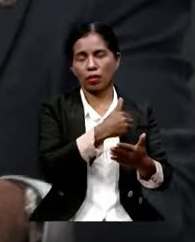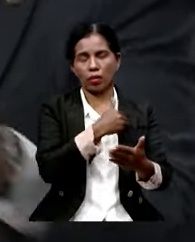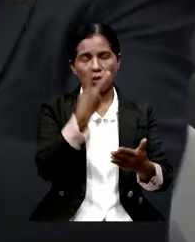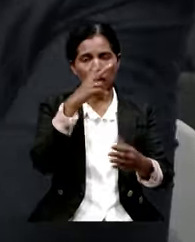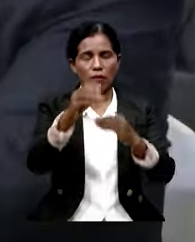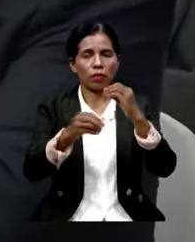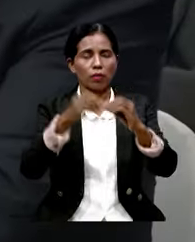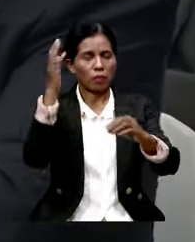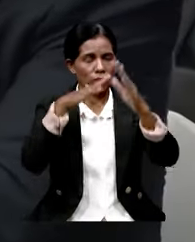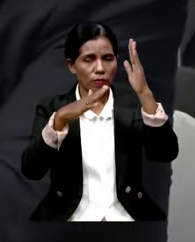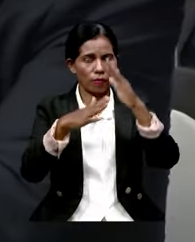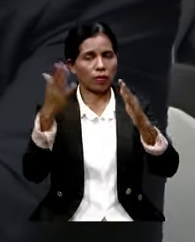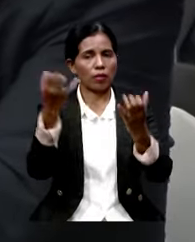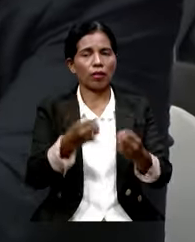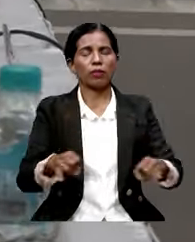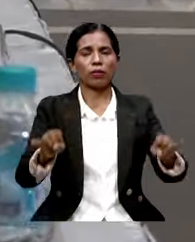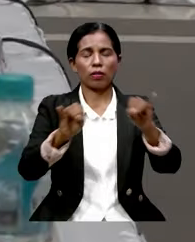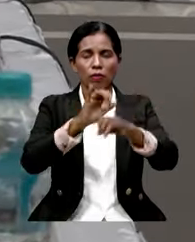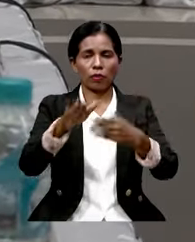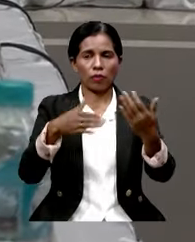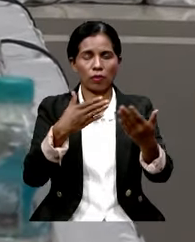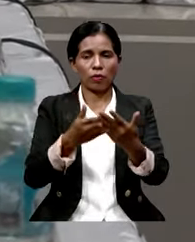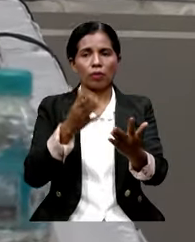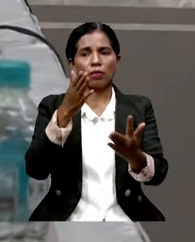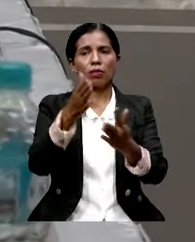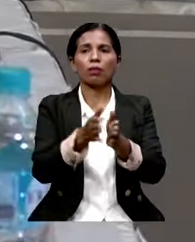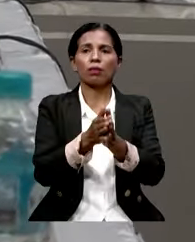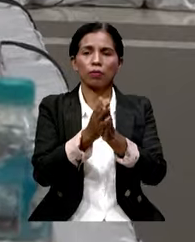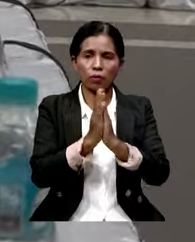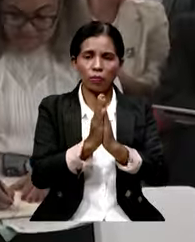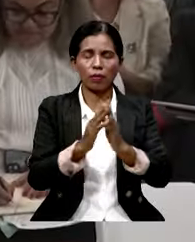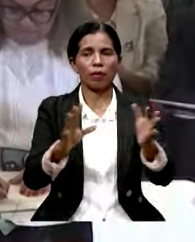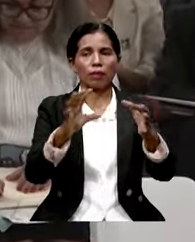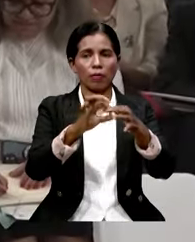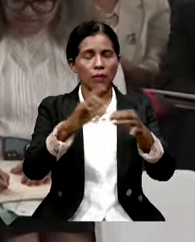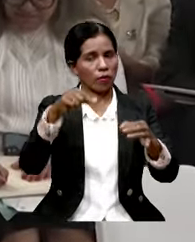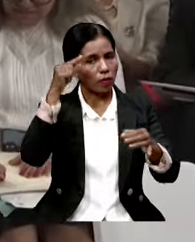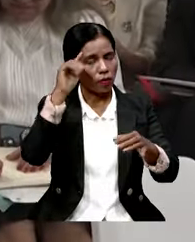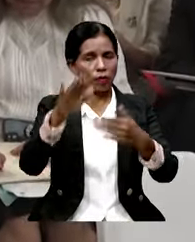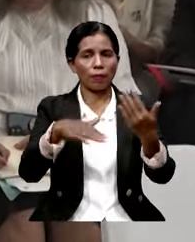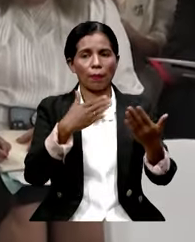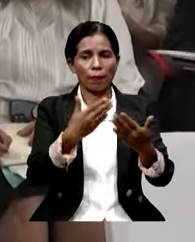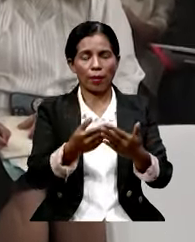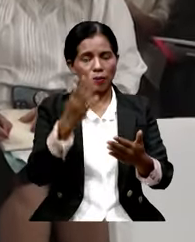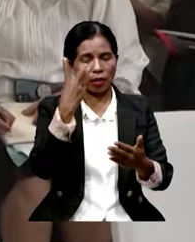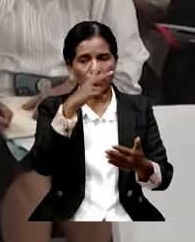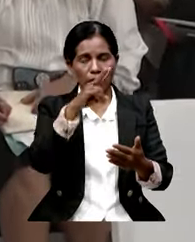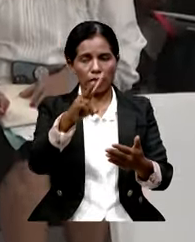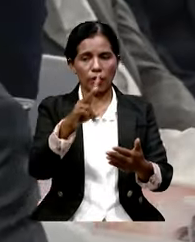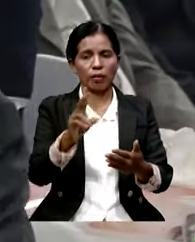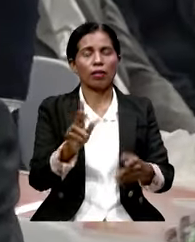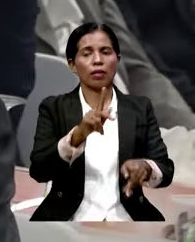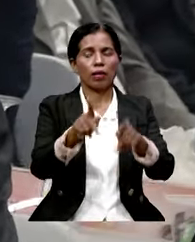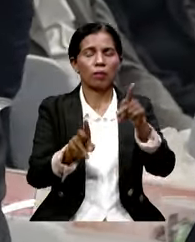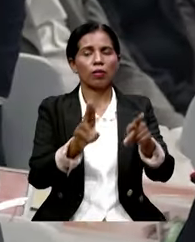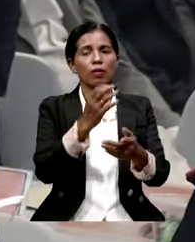resolve problema ia instituição nebe tutela ba no husu mos ba membro governo sira atu consciente zere povo nio